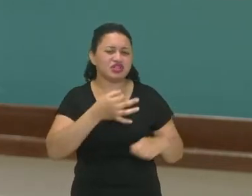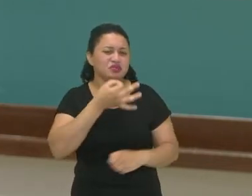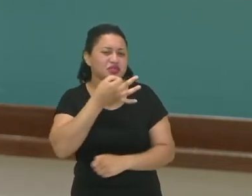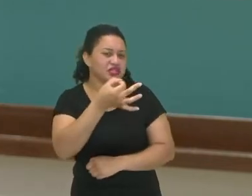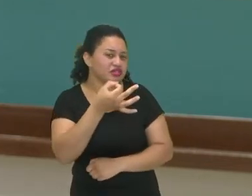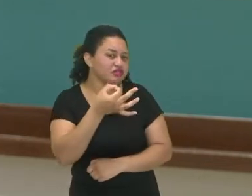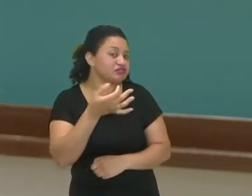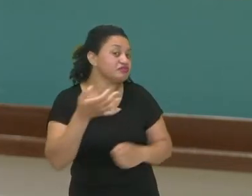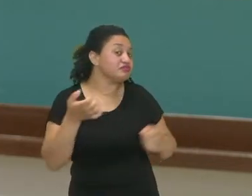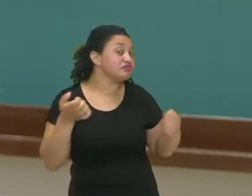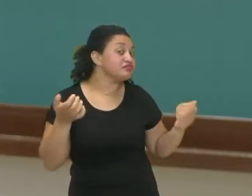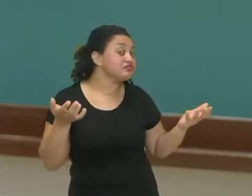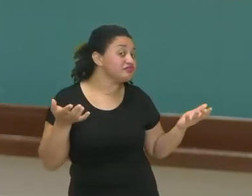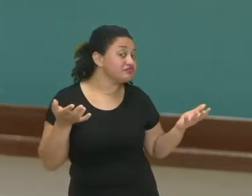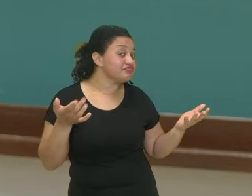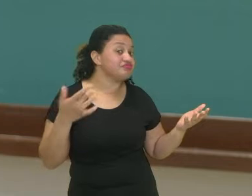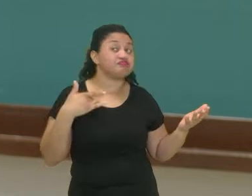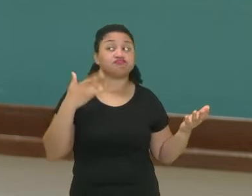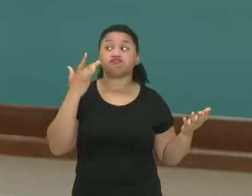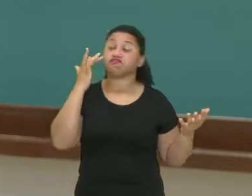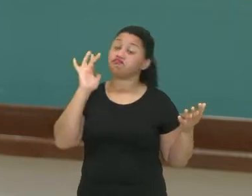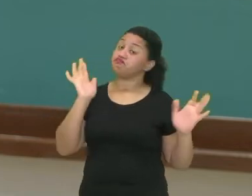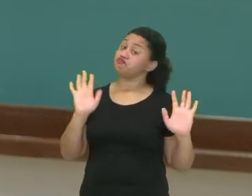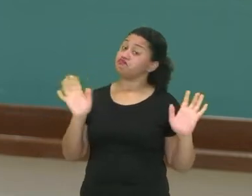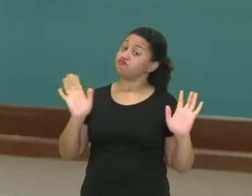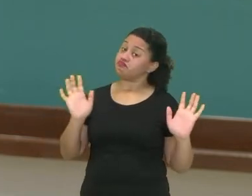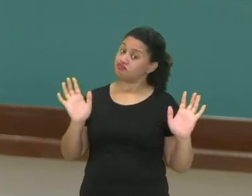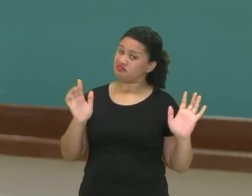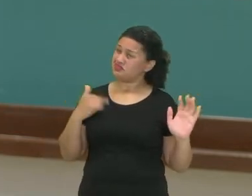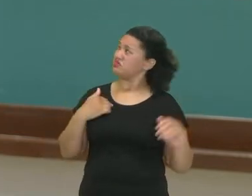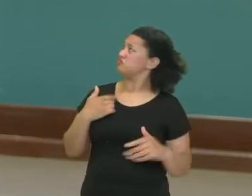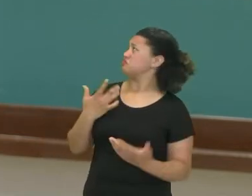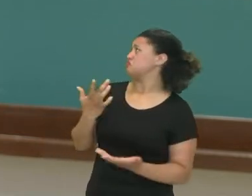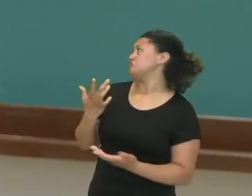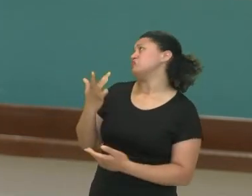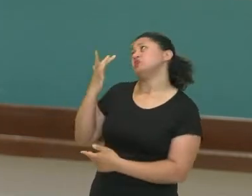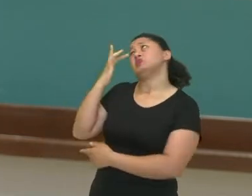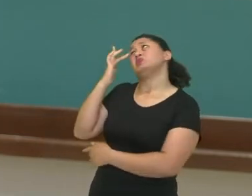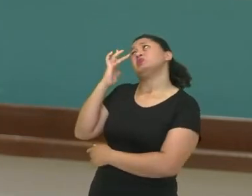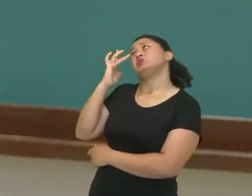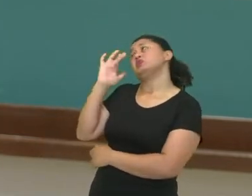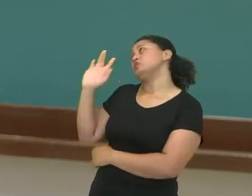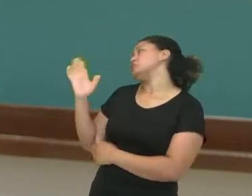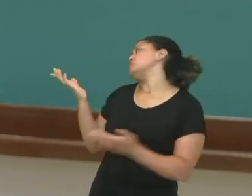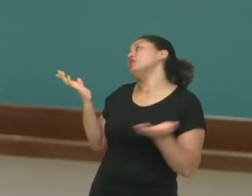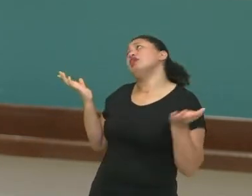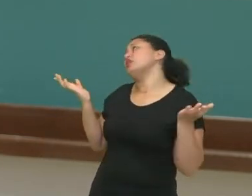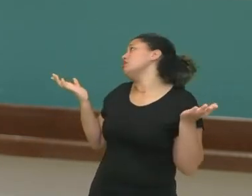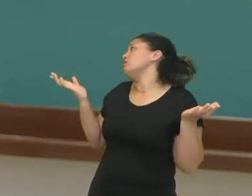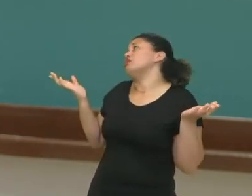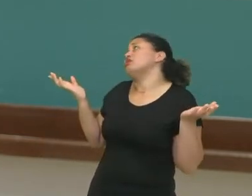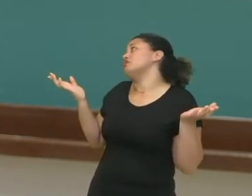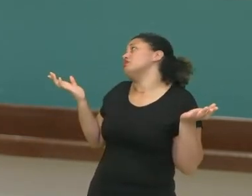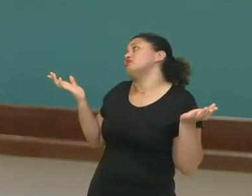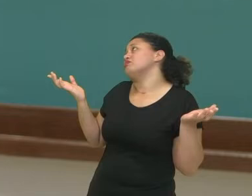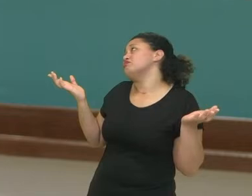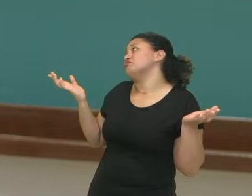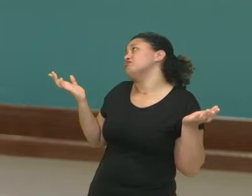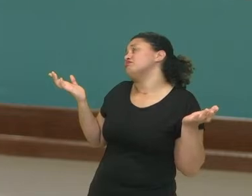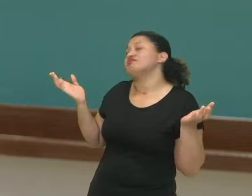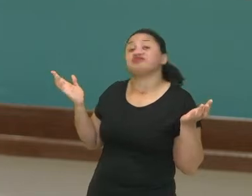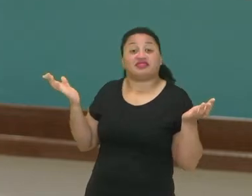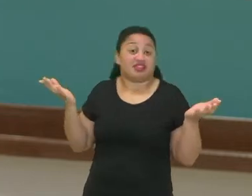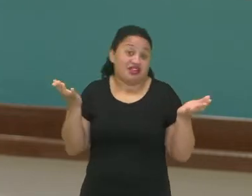opinião? Eu não sei. Você acha que pode, Jéssica? A crônica, será que consegue representar uma opinião? Não sabe? Você vai